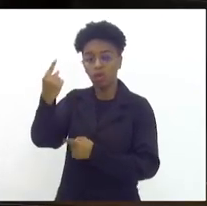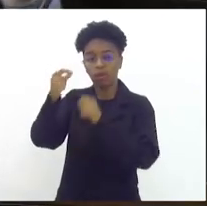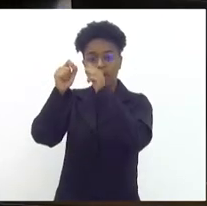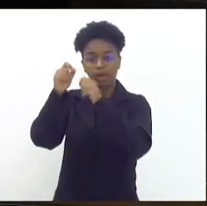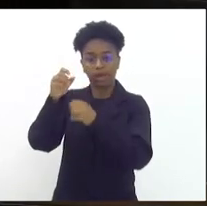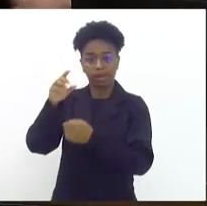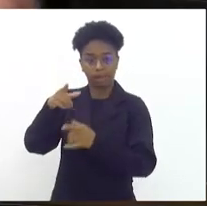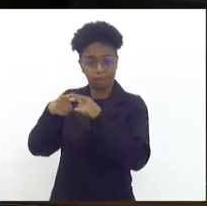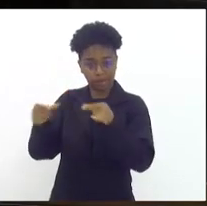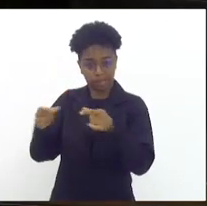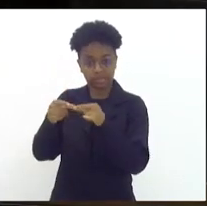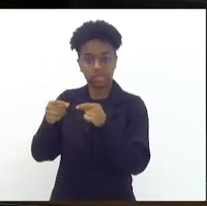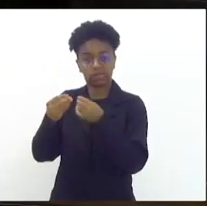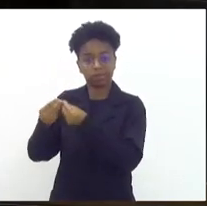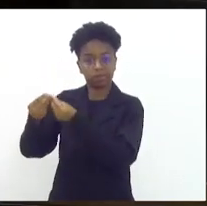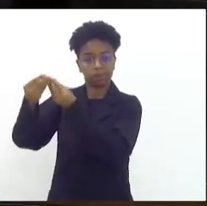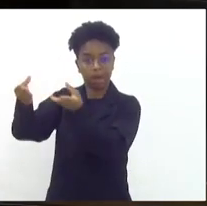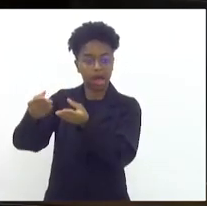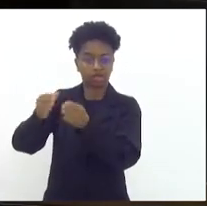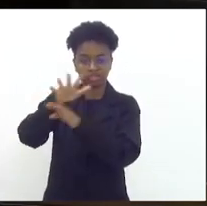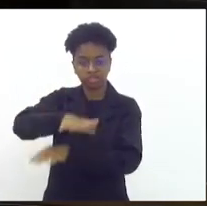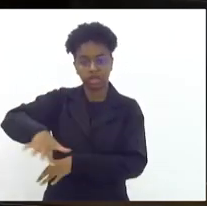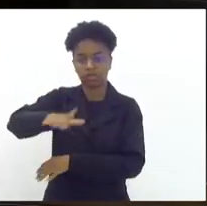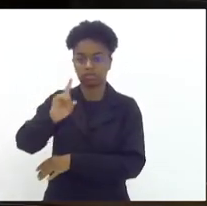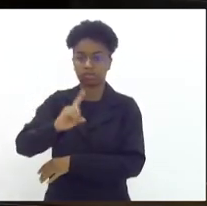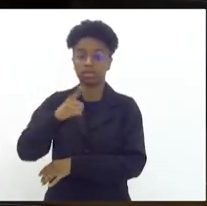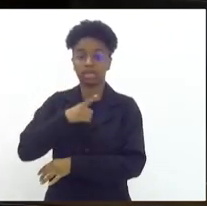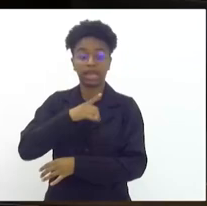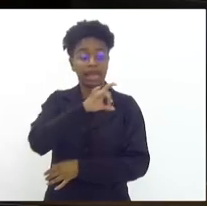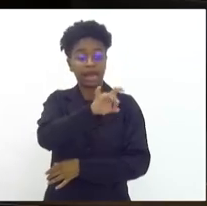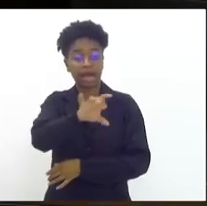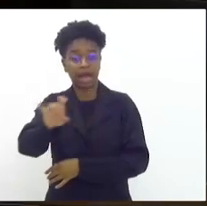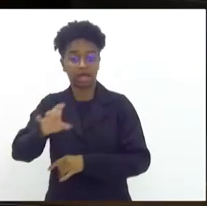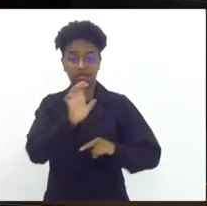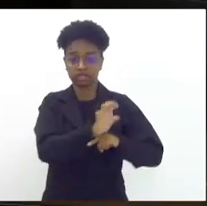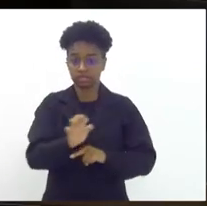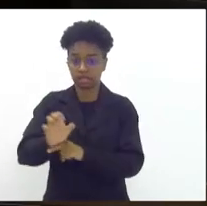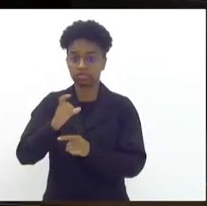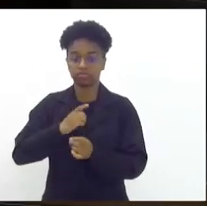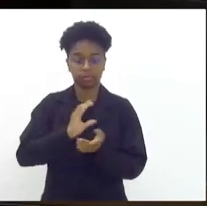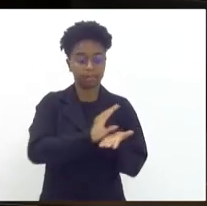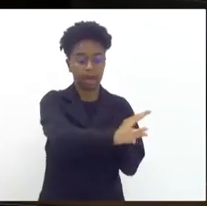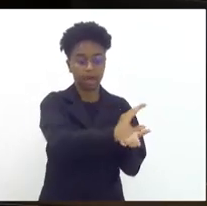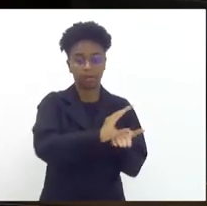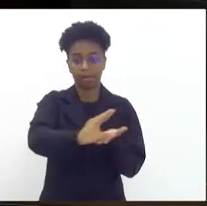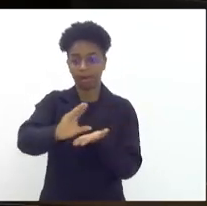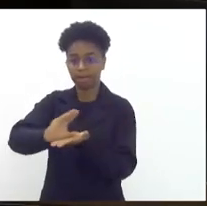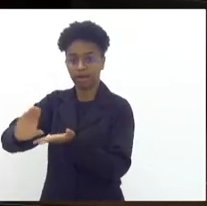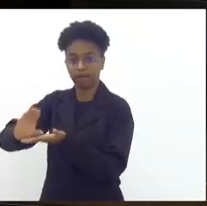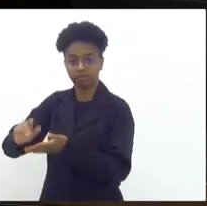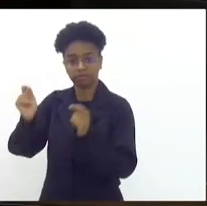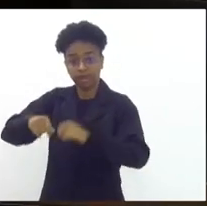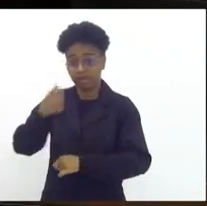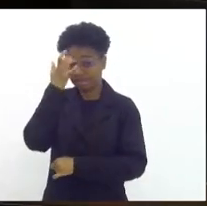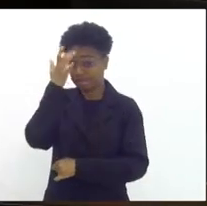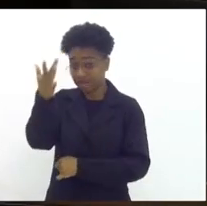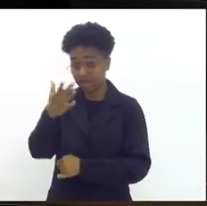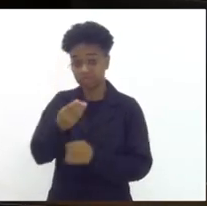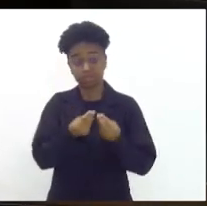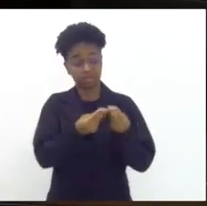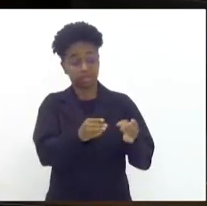tem uma conta no rio uma conta em São Paulo uma conta no Acre o escrutínio é muito mais fácil você tem uma